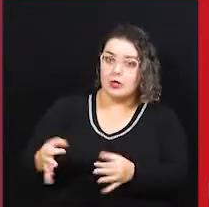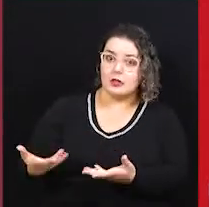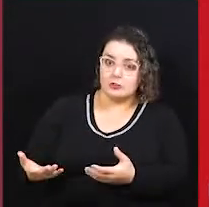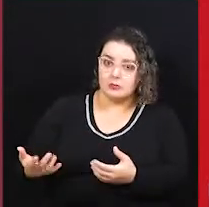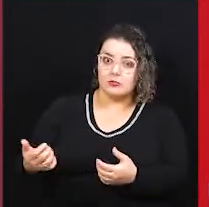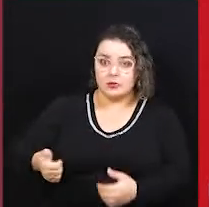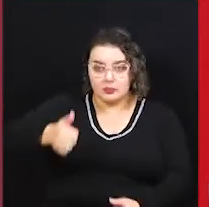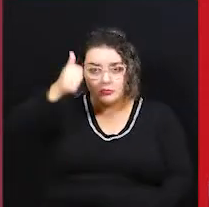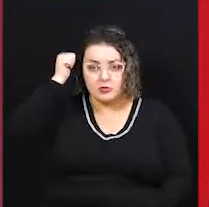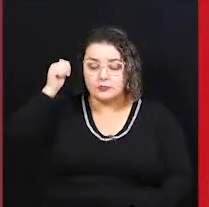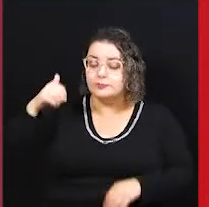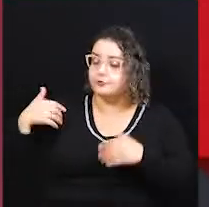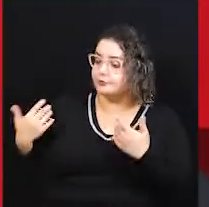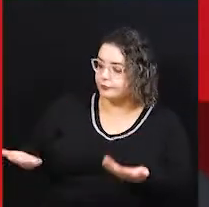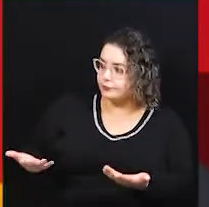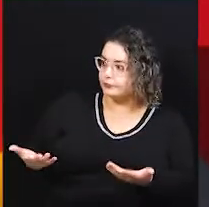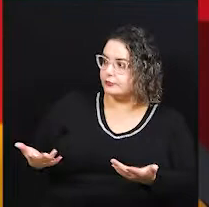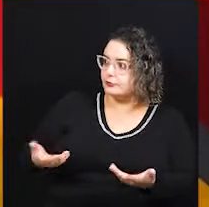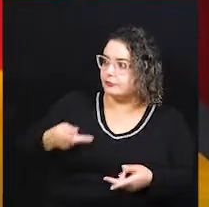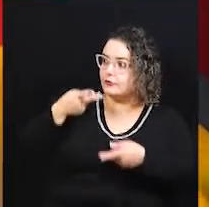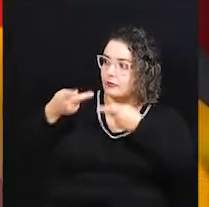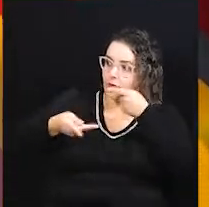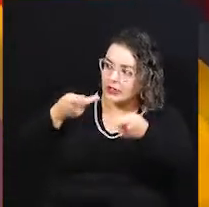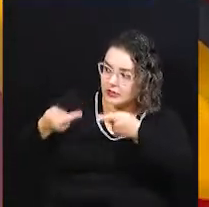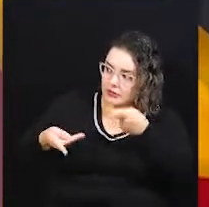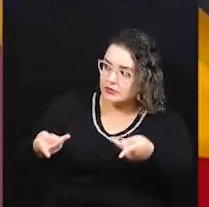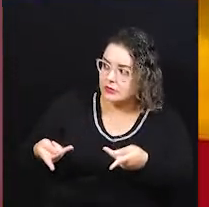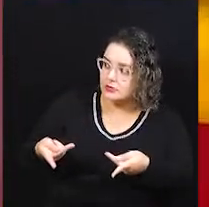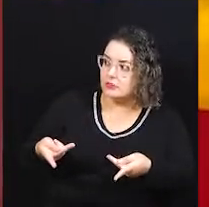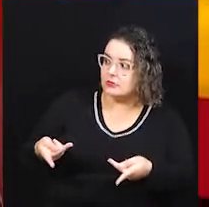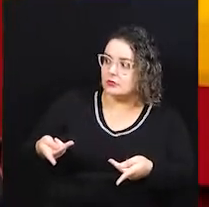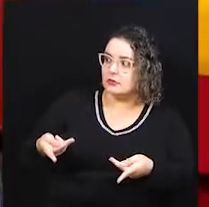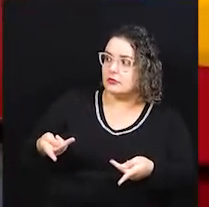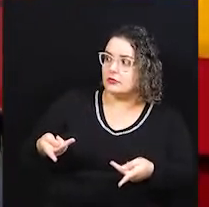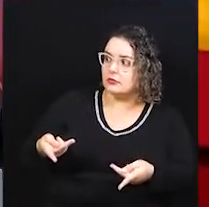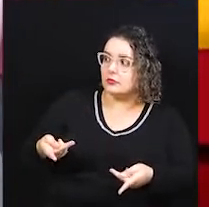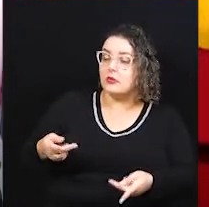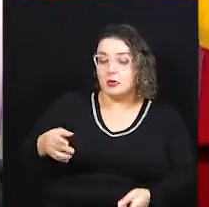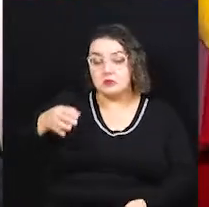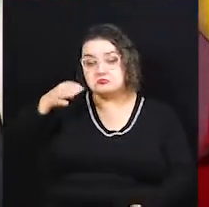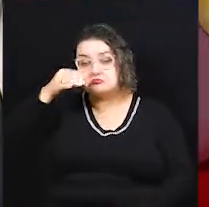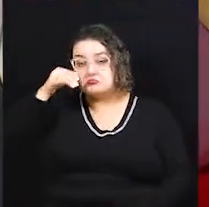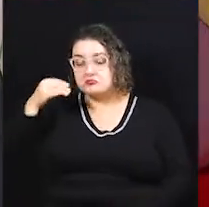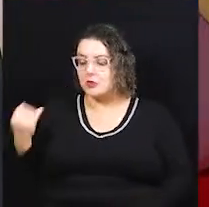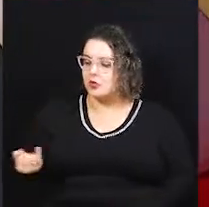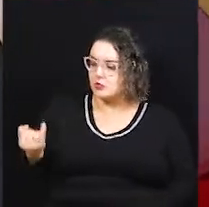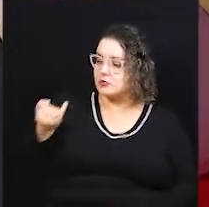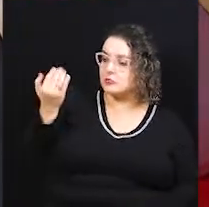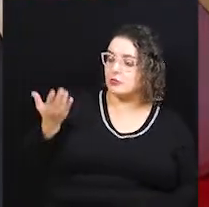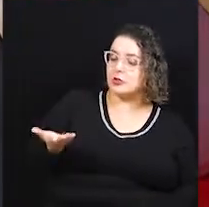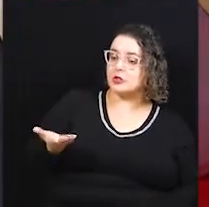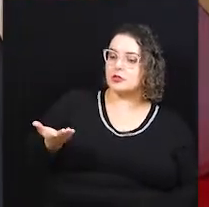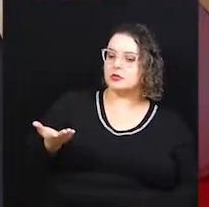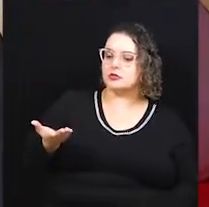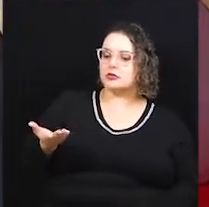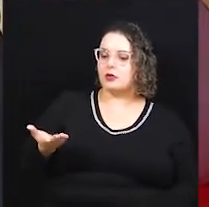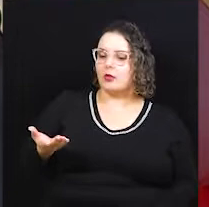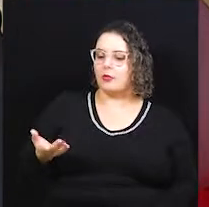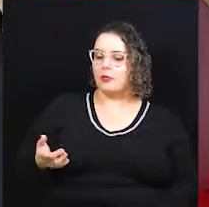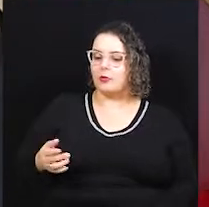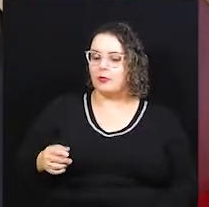para o vestibular, né? E durante sua resposta você disse algo muito curioso, importante, não é?